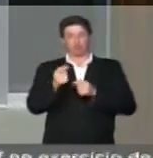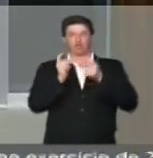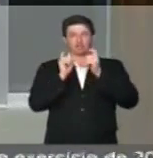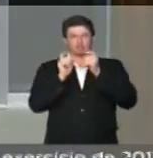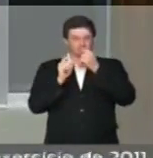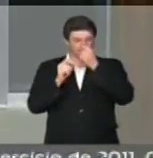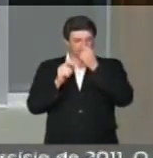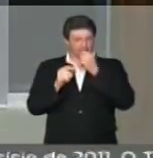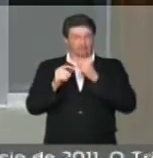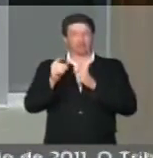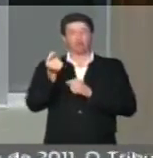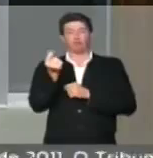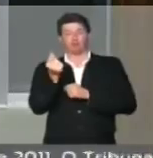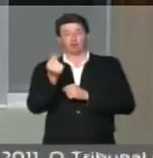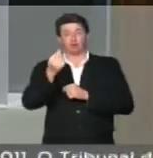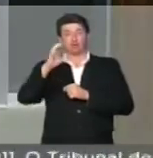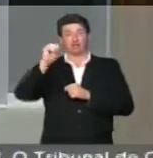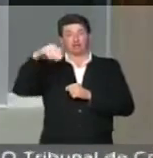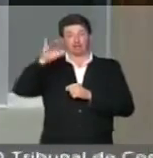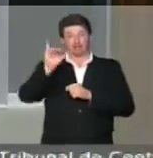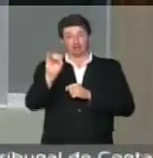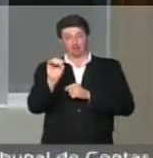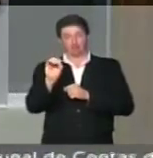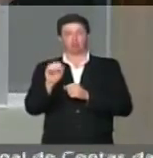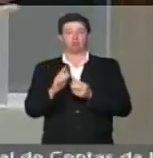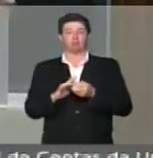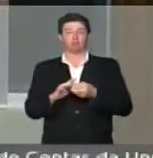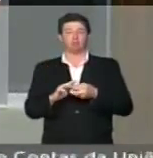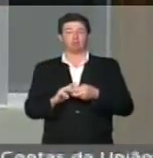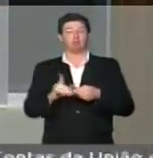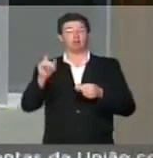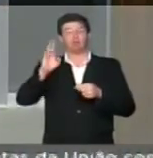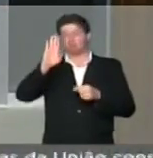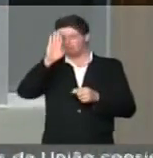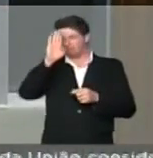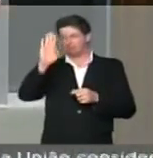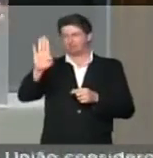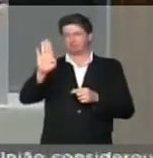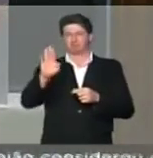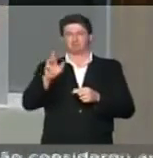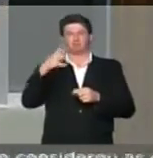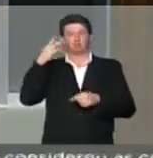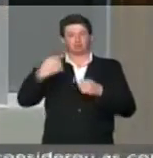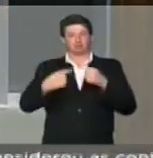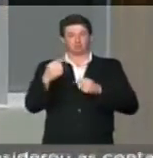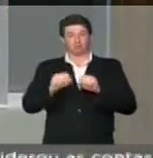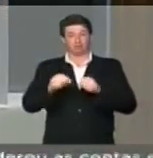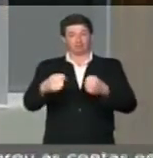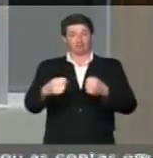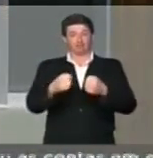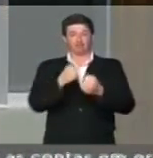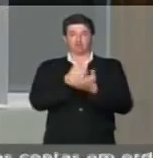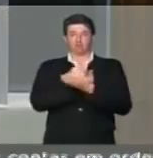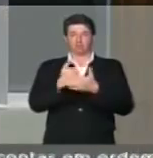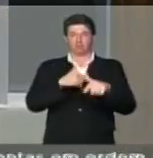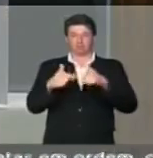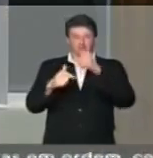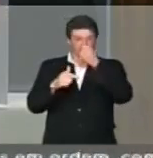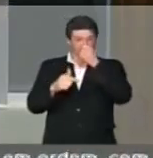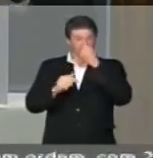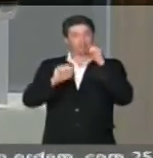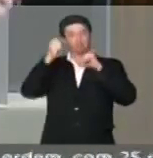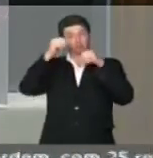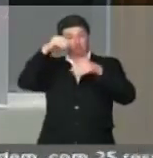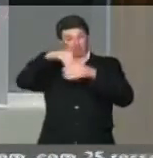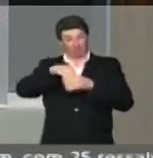administrar a taxa de câmbio a partir de uma prioridade na política de defesa do emprego e da produção